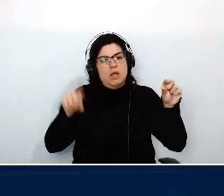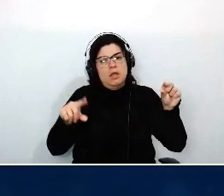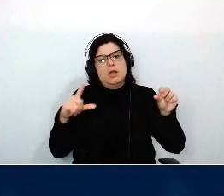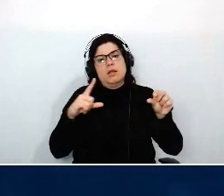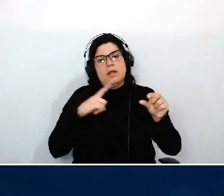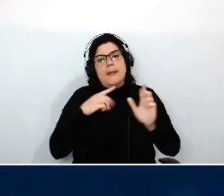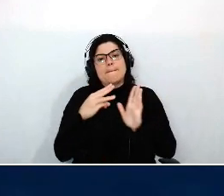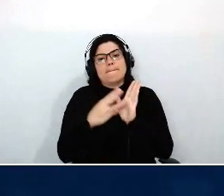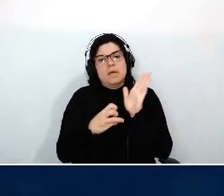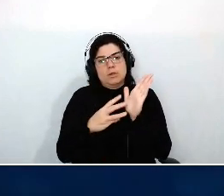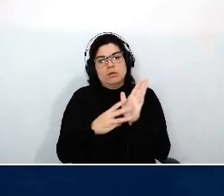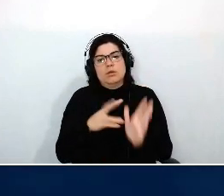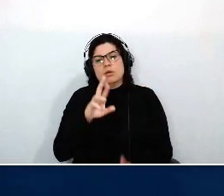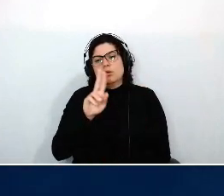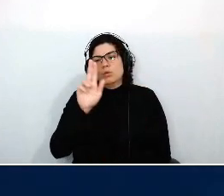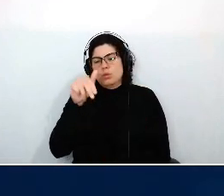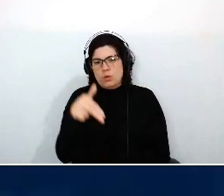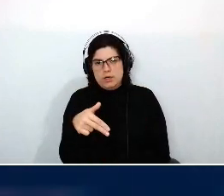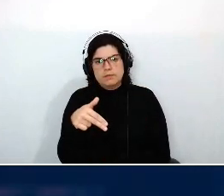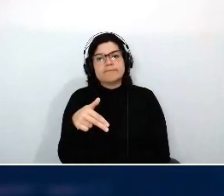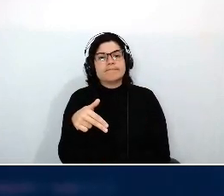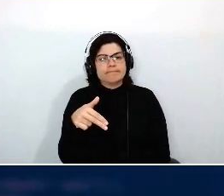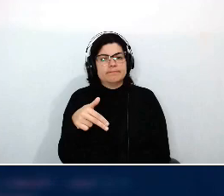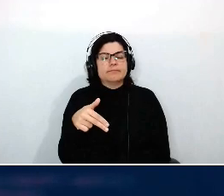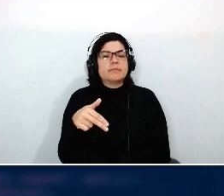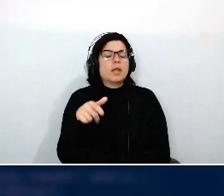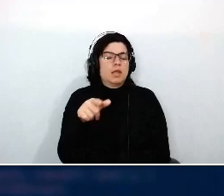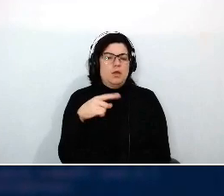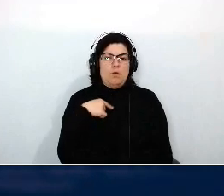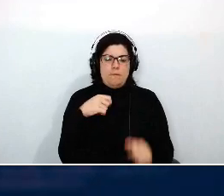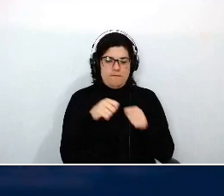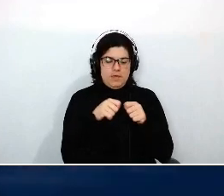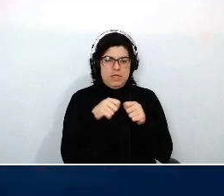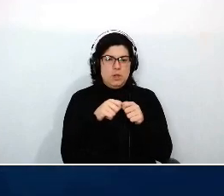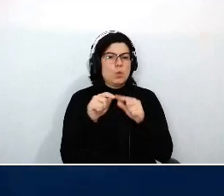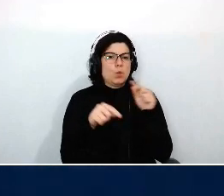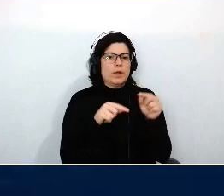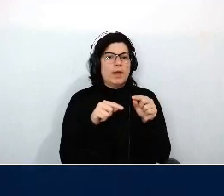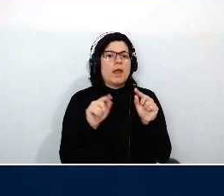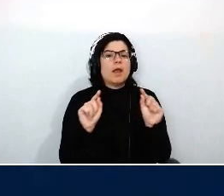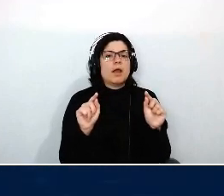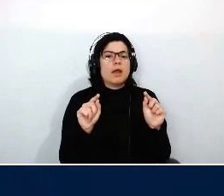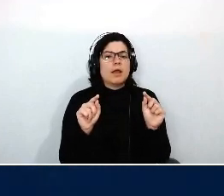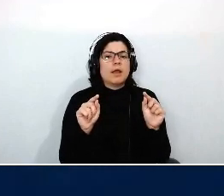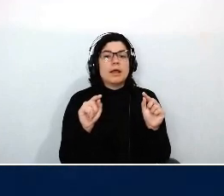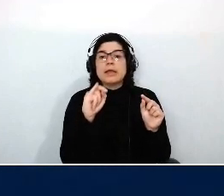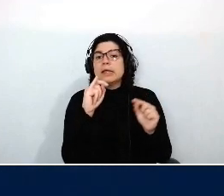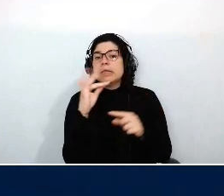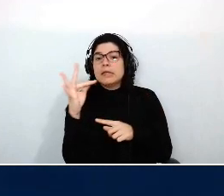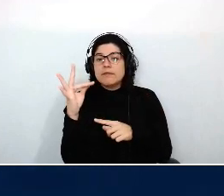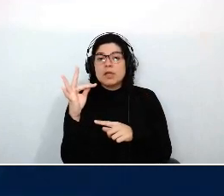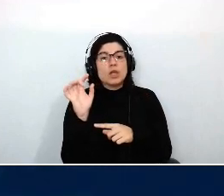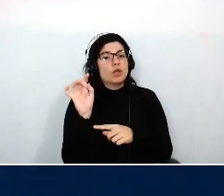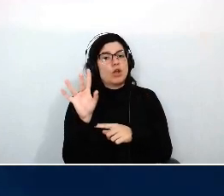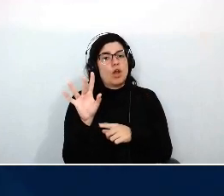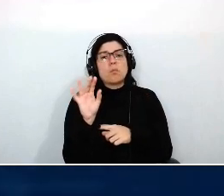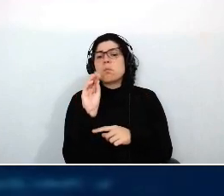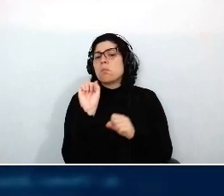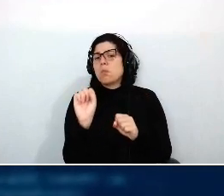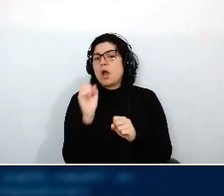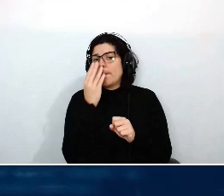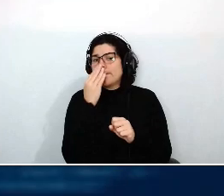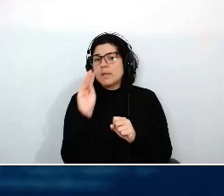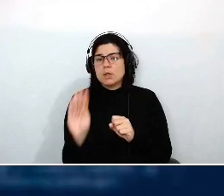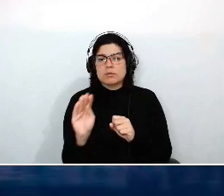no meu carinha app que eu construí lá em cima. Esse ifzinho é para na hora de buildar, tá? É só, pode ignorar, porque assim, na hora de buildar, eu não